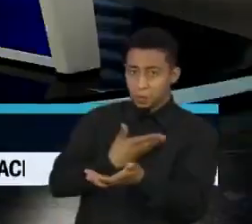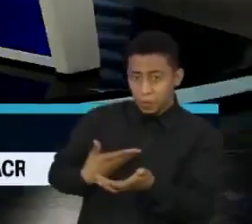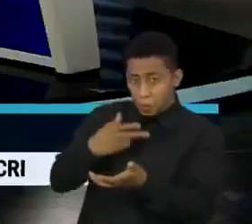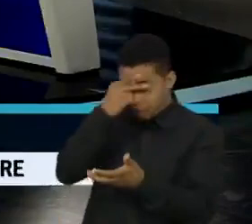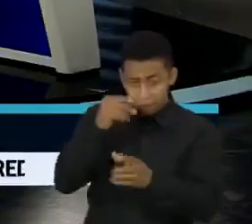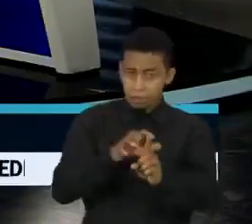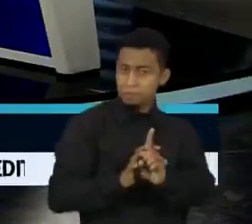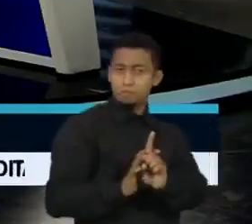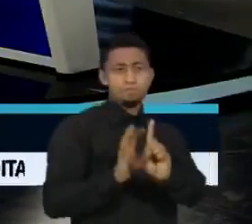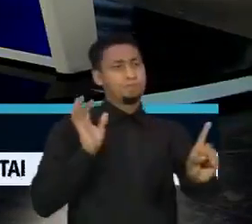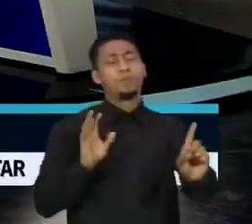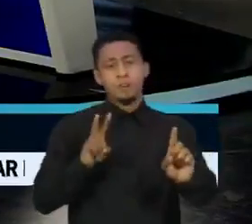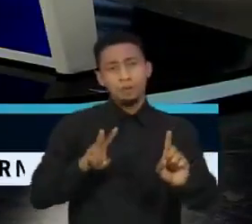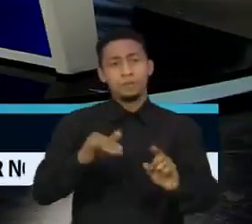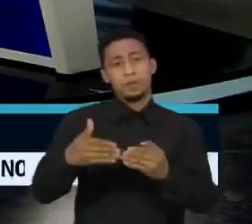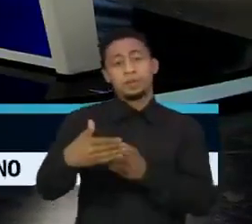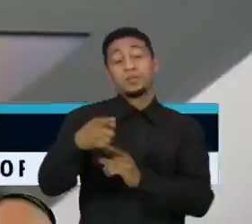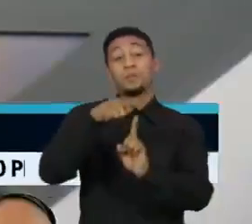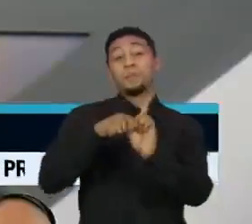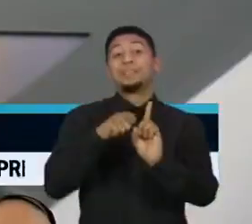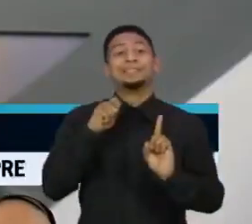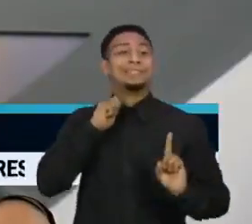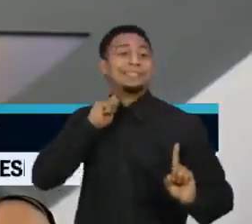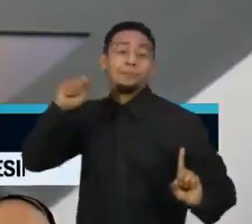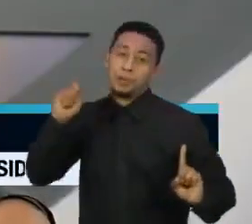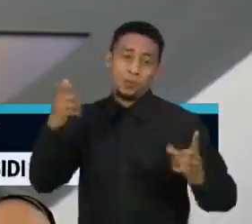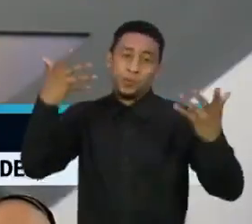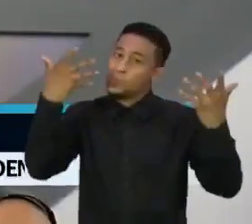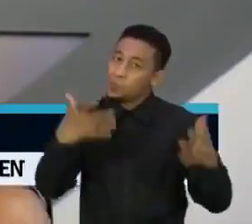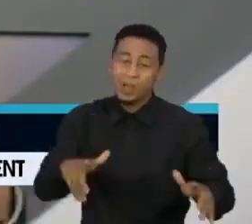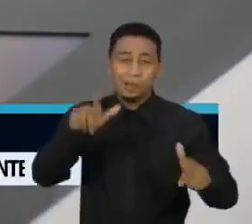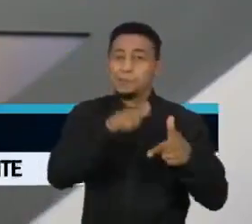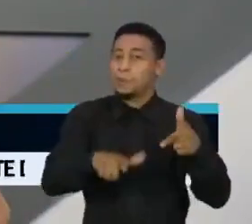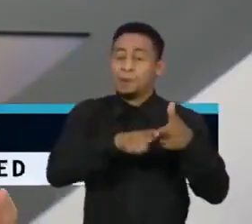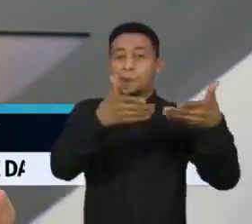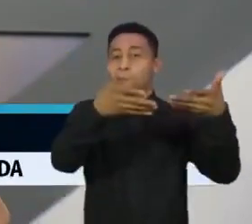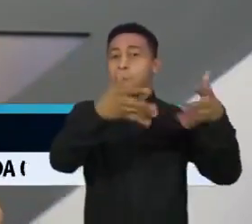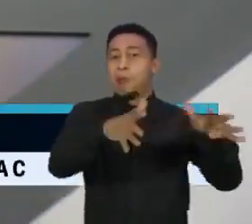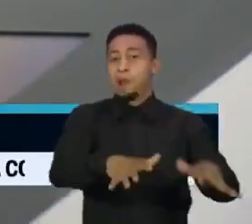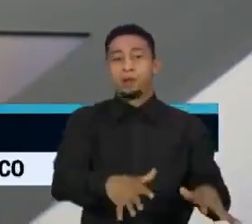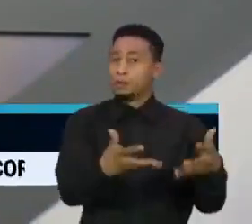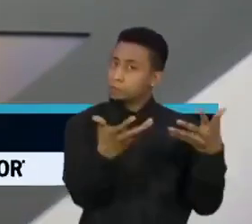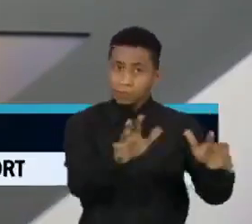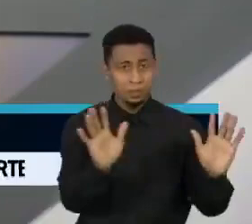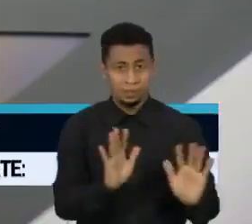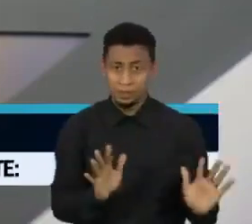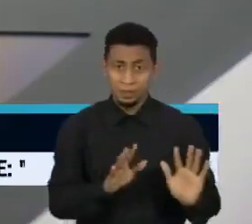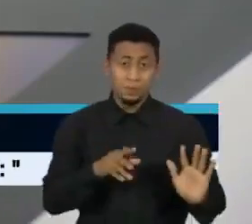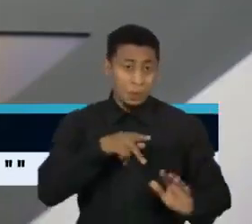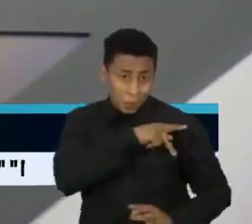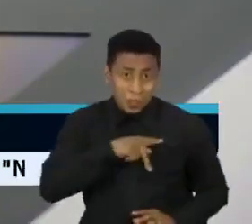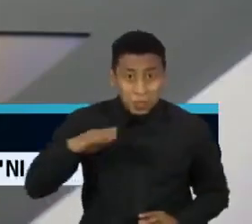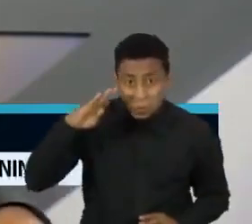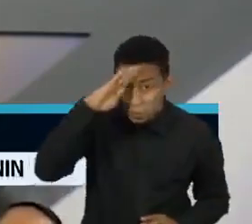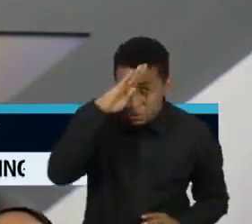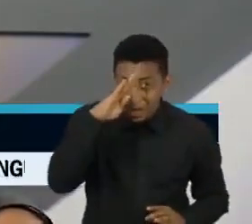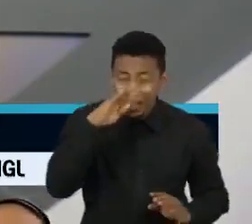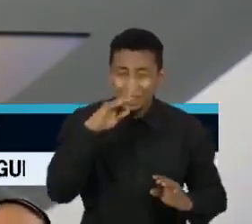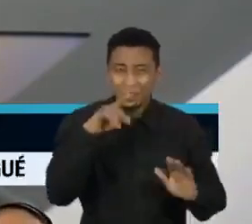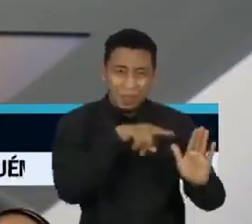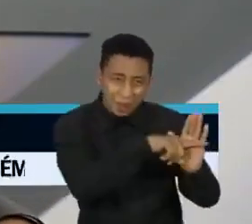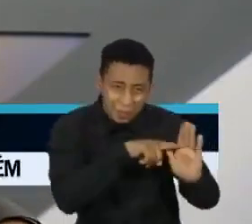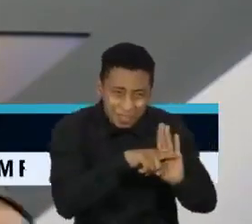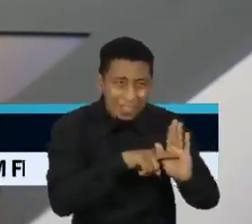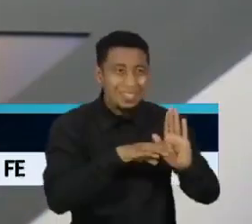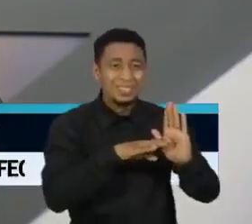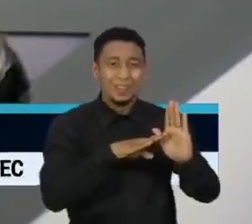dele em abril Por quê Porque não quer afundar no barco junto né porque a chance de bolsonaro reagir nas pesquisas a